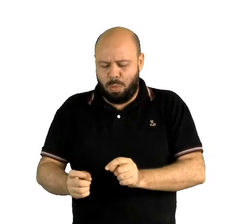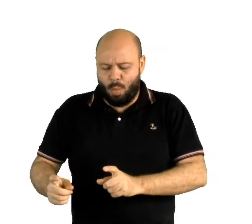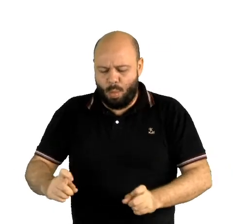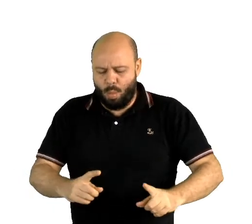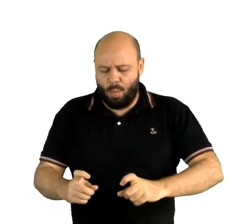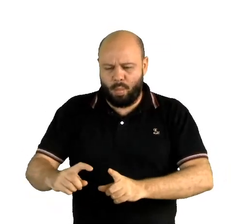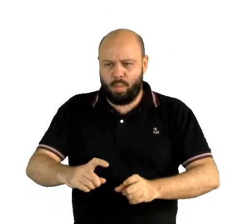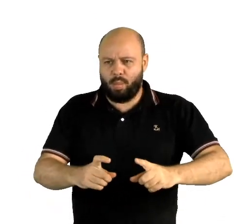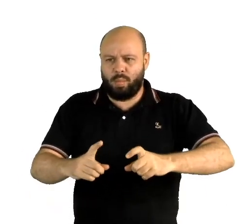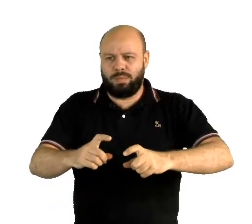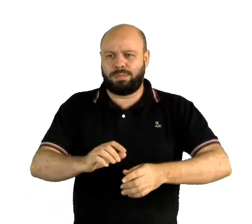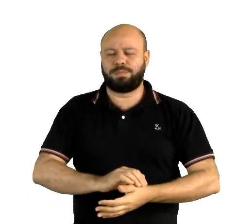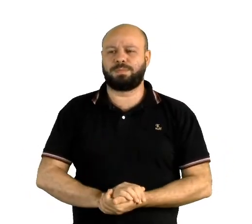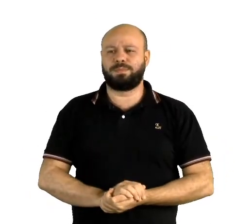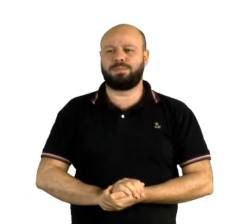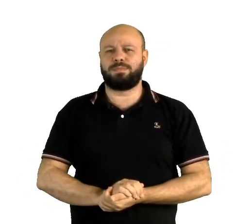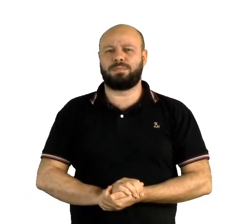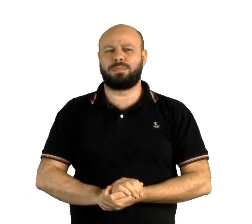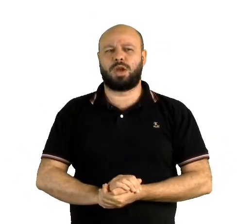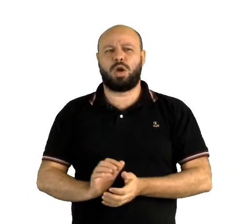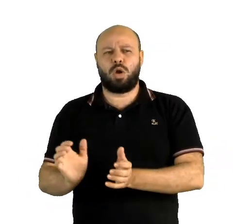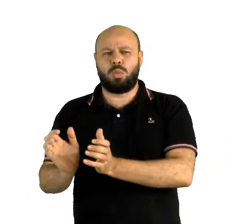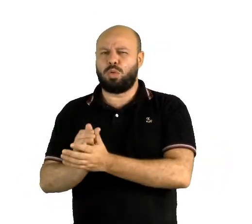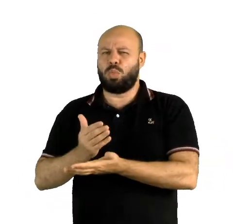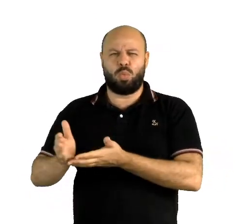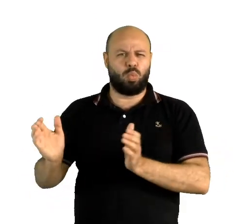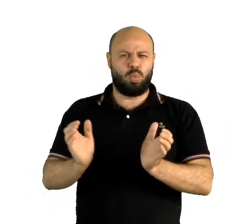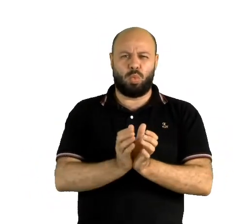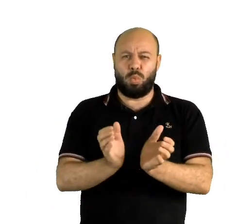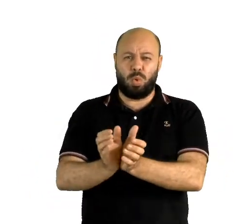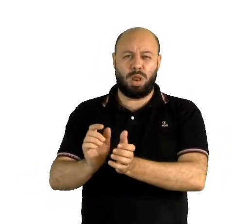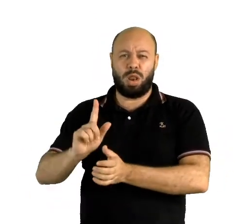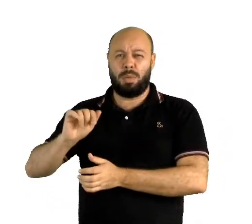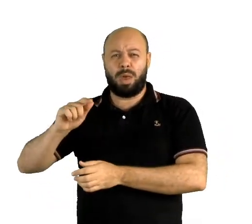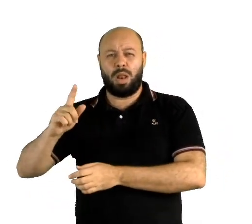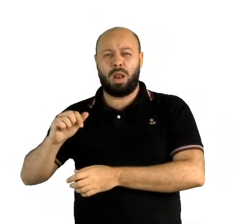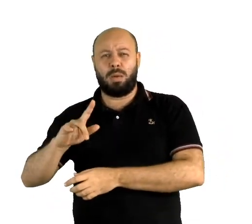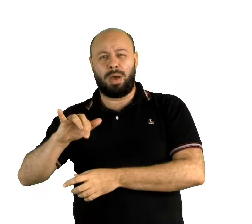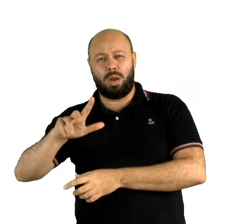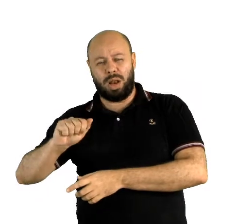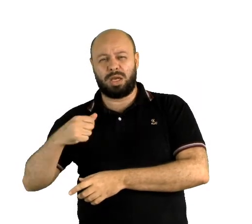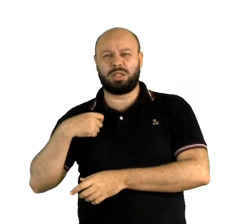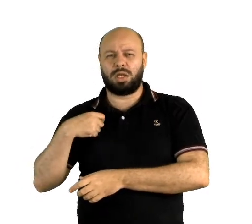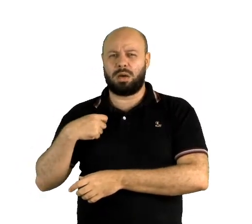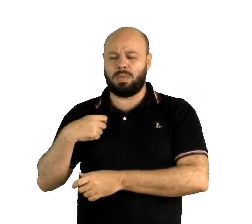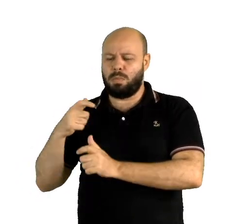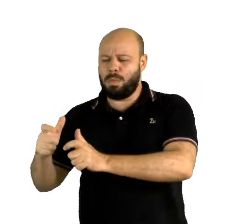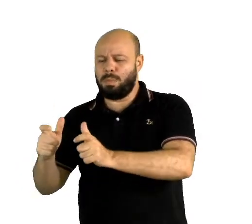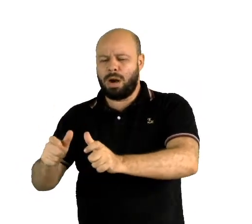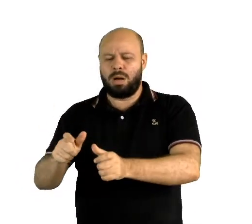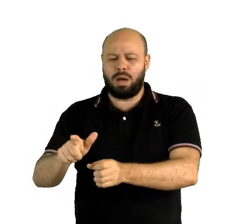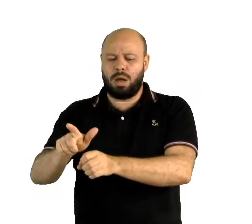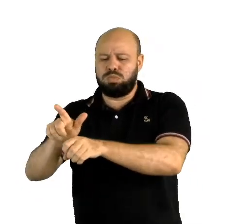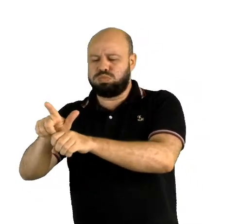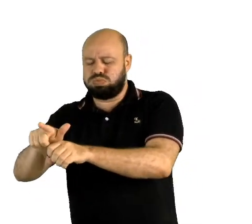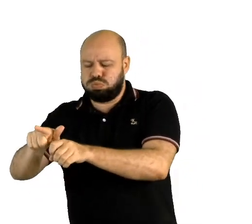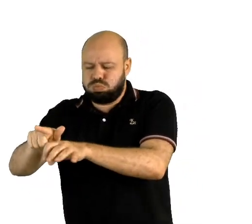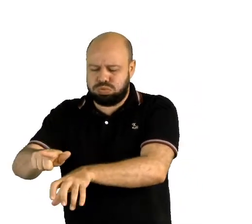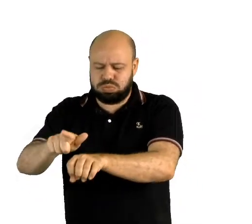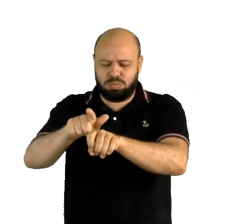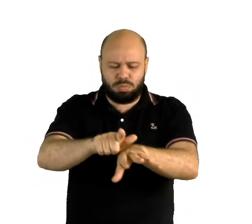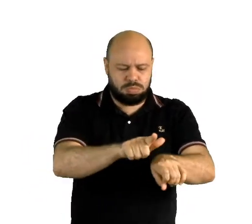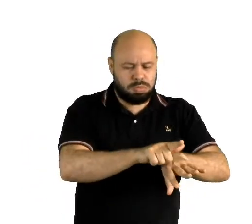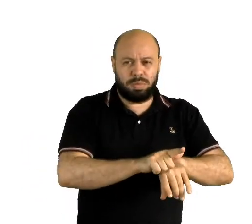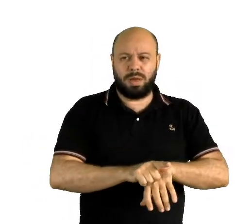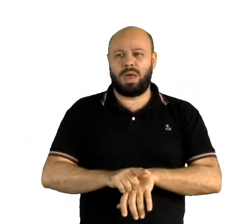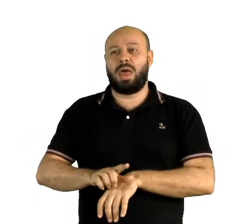larvas. Alguns grupos de libélulas colocam os ovos em locais diferenciados, como a